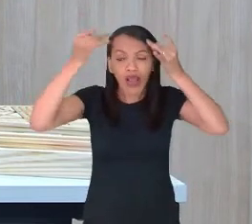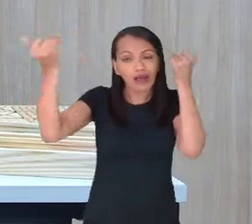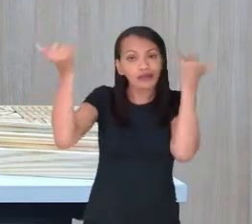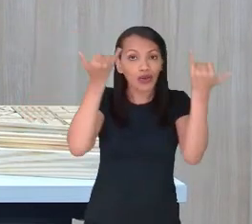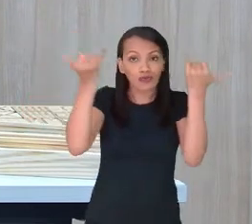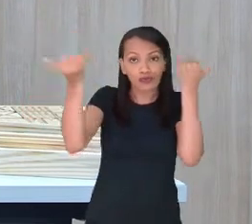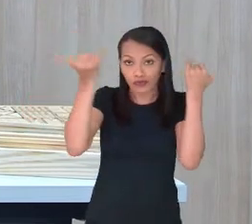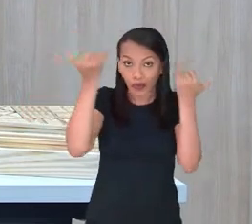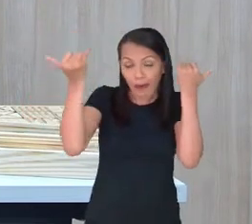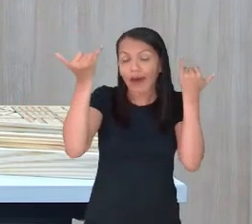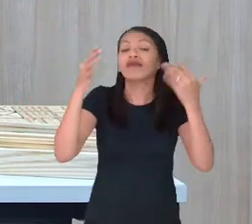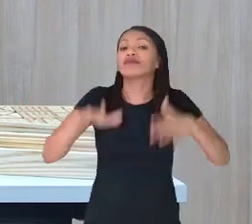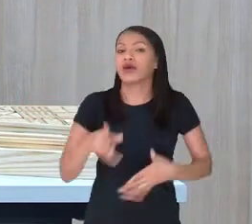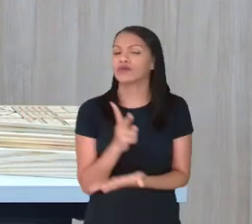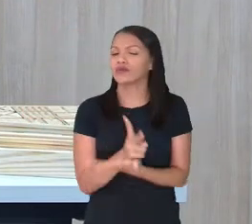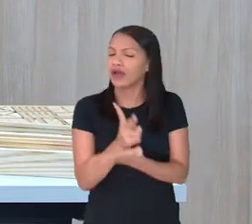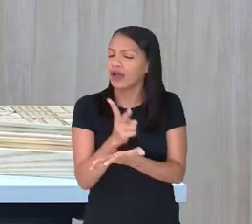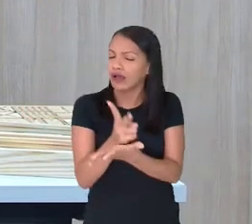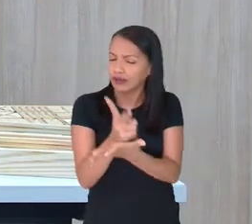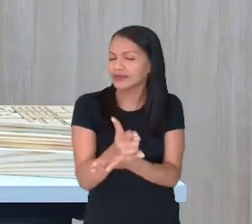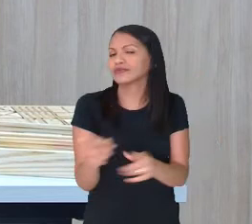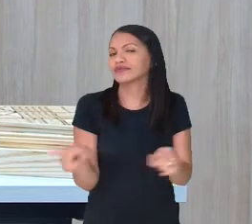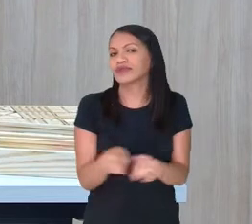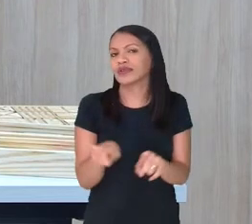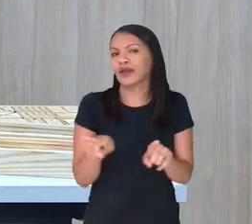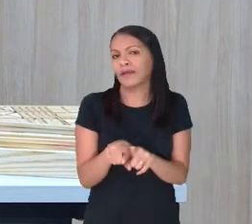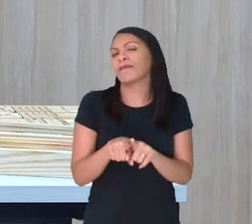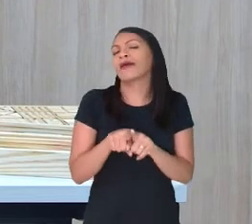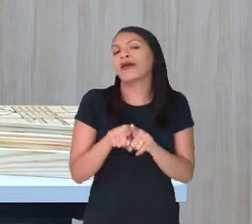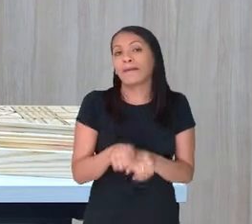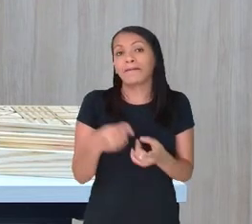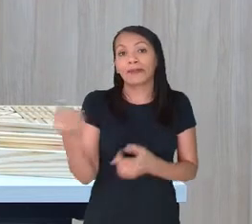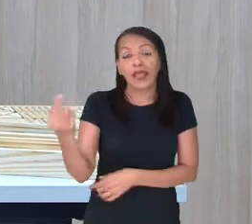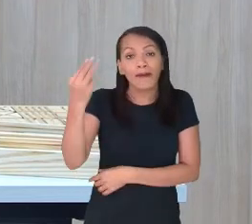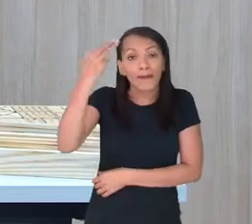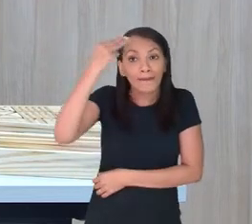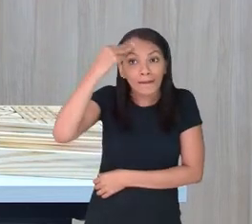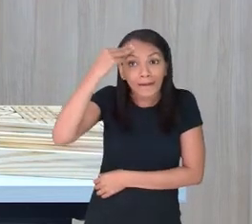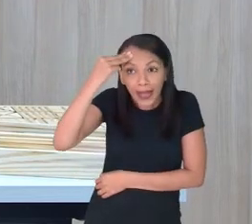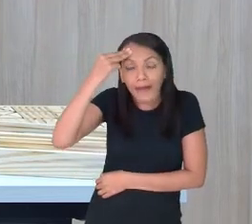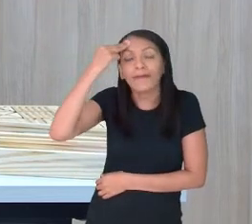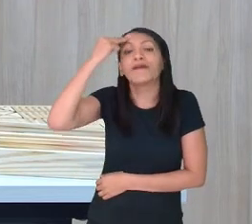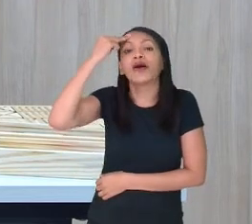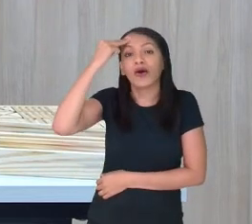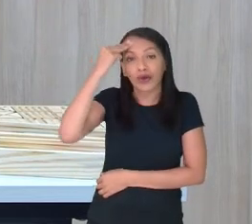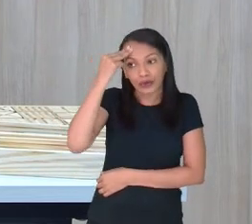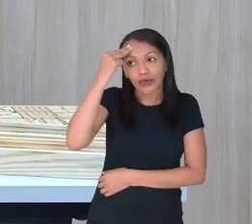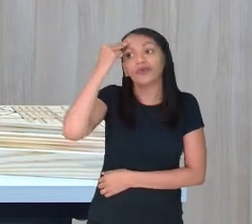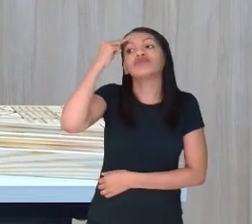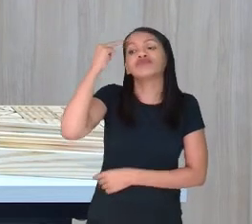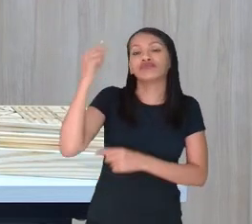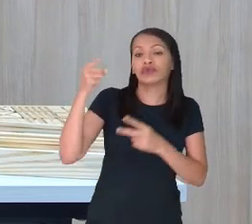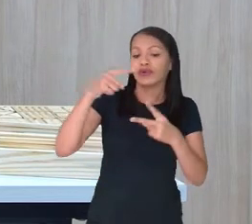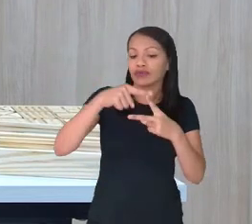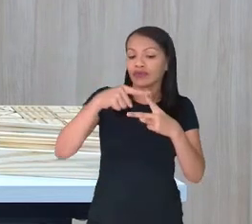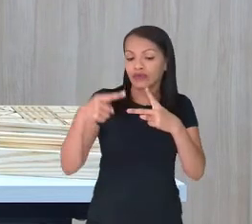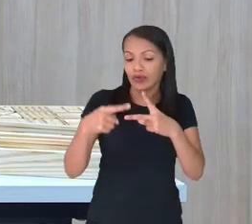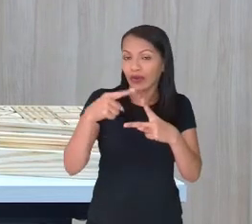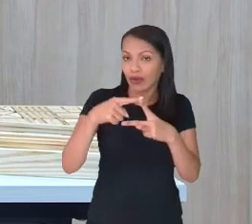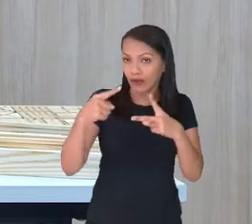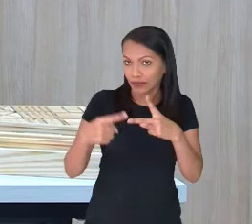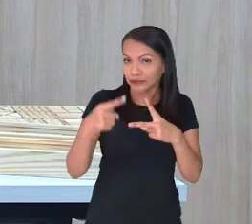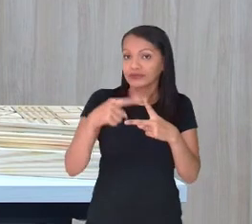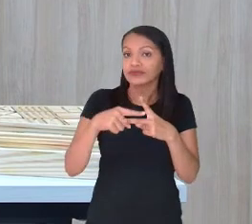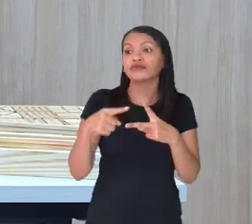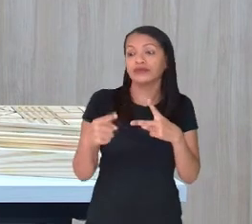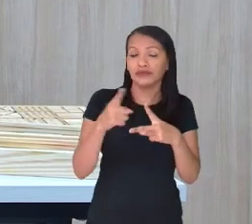informação para sempre. Agora, a memória a longo prazo, a gente pode dividir ela ali em dois momentos, que